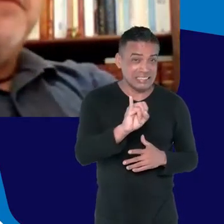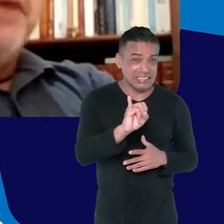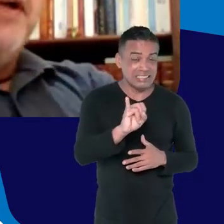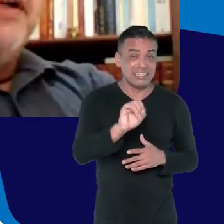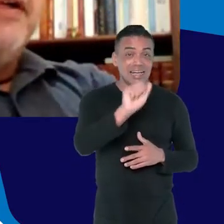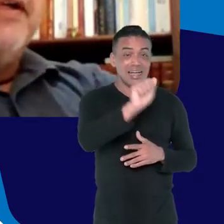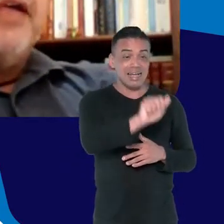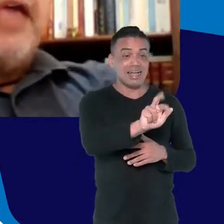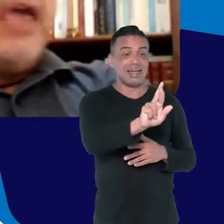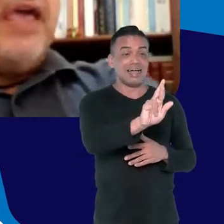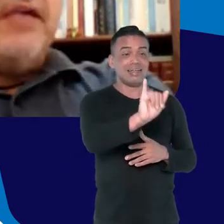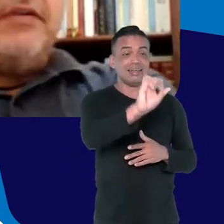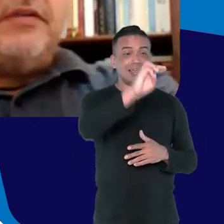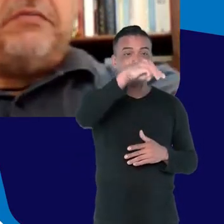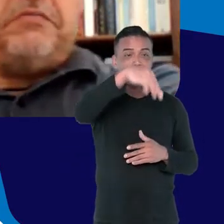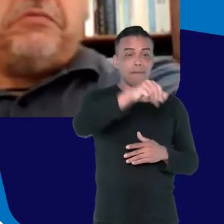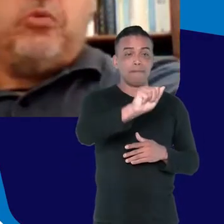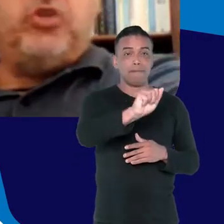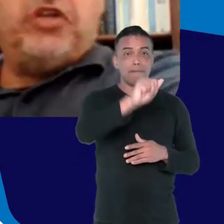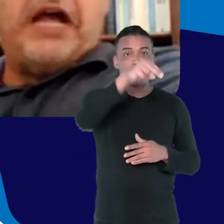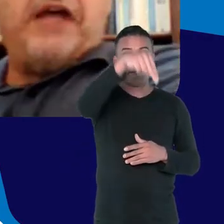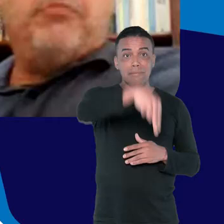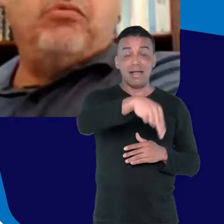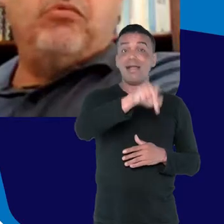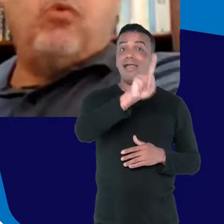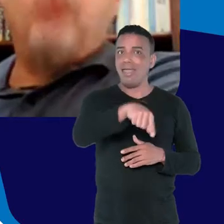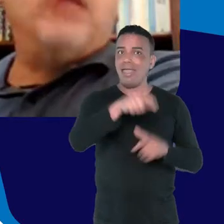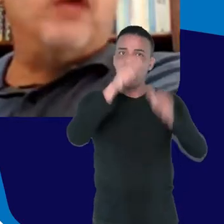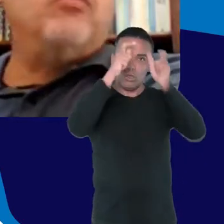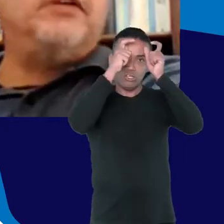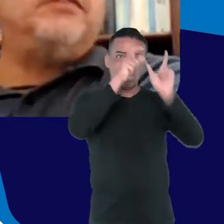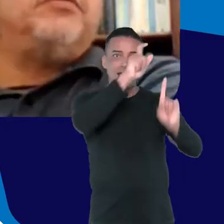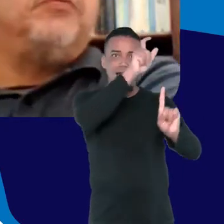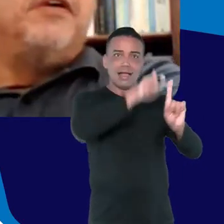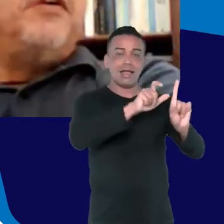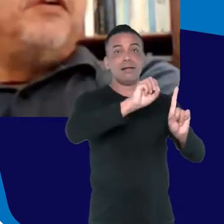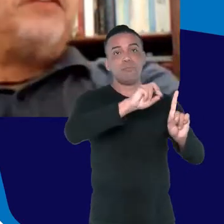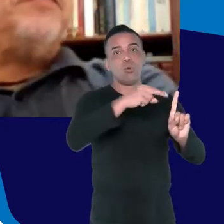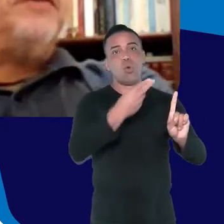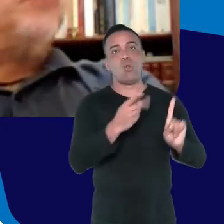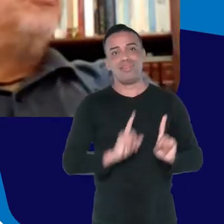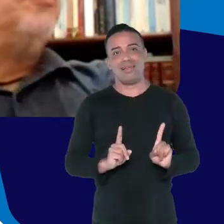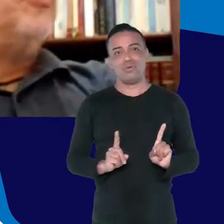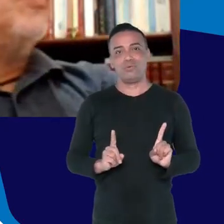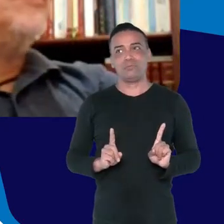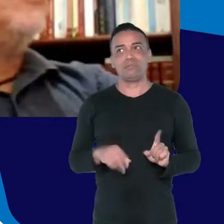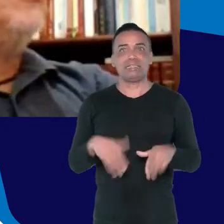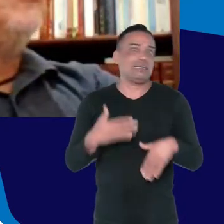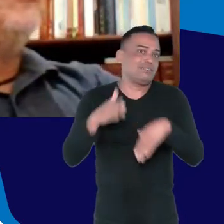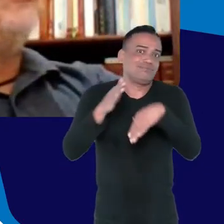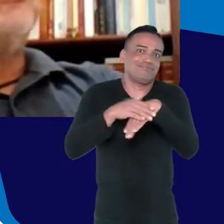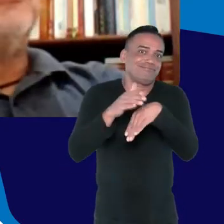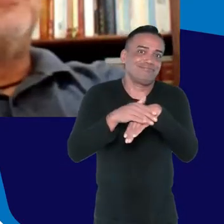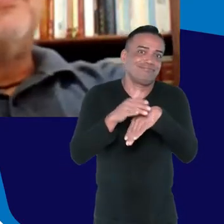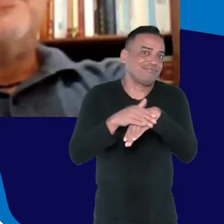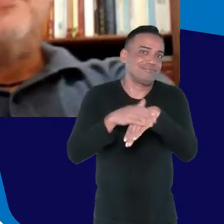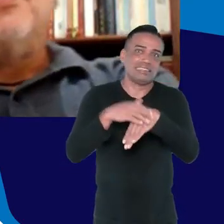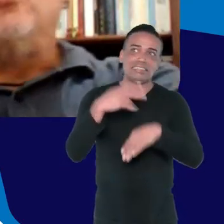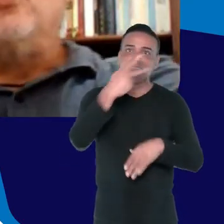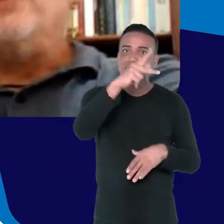se Arimã é o diabo ou não, né? Isso eu acho que fica muito por conta